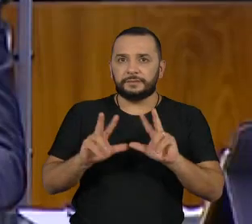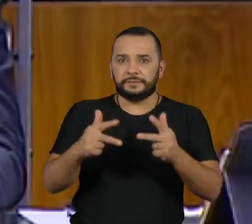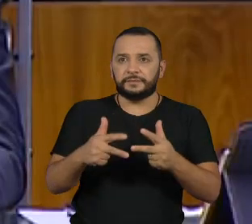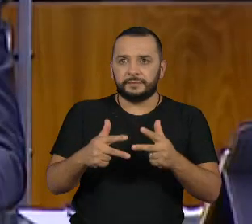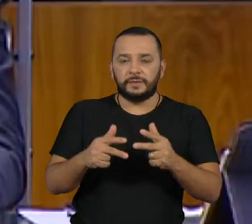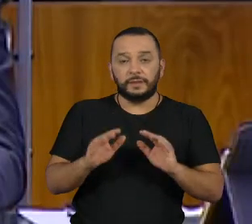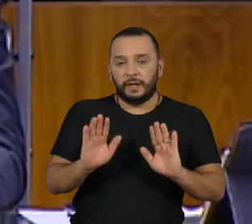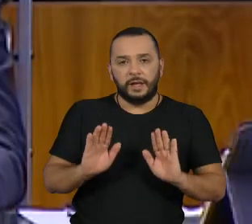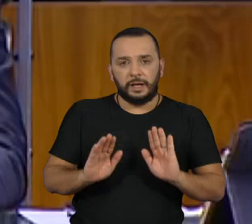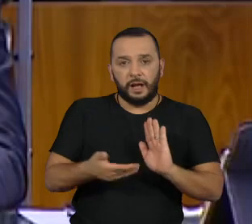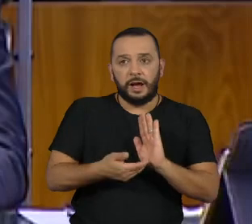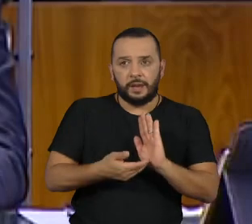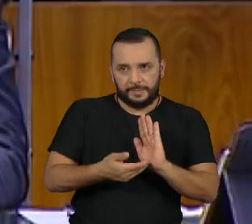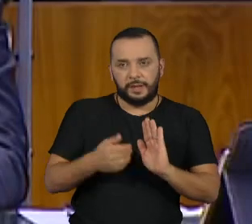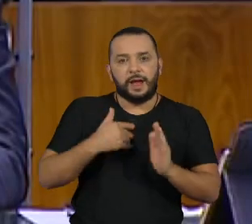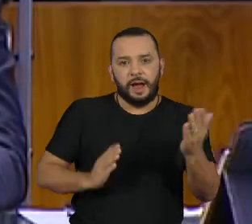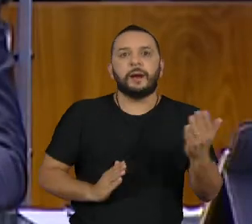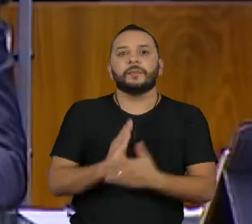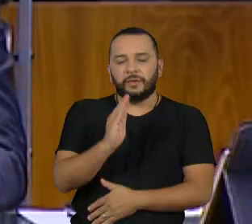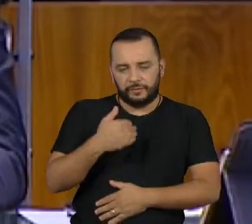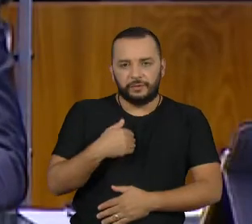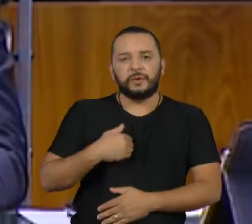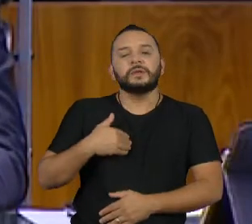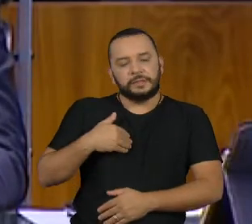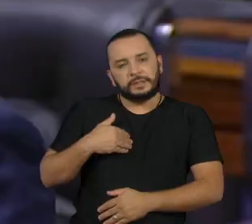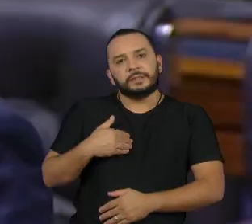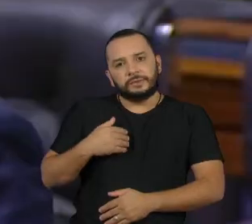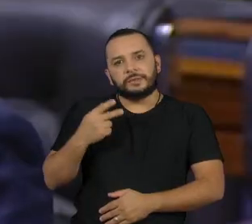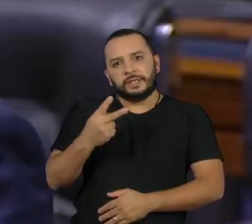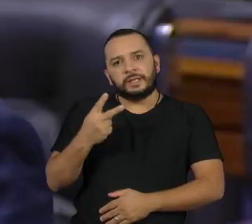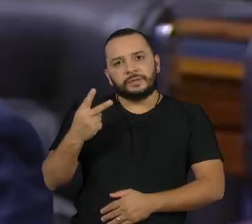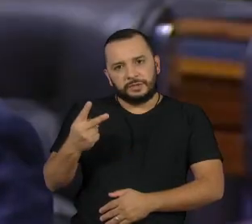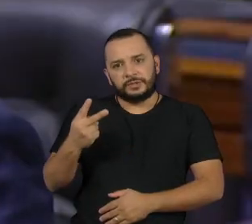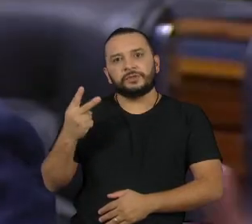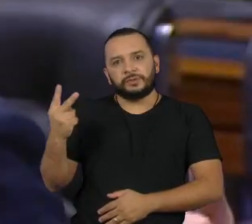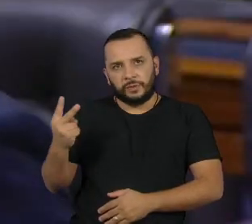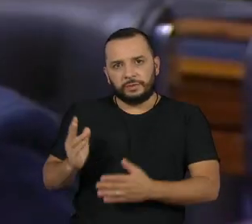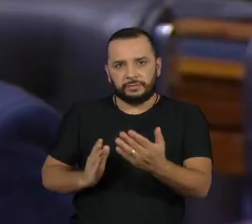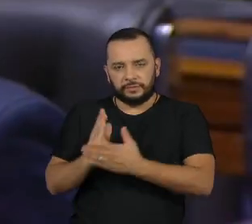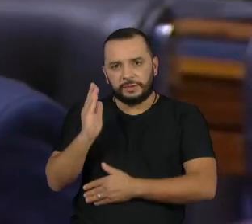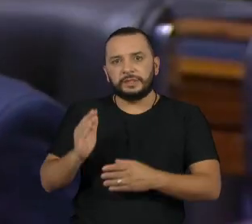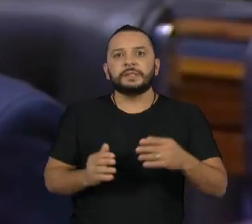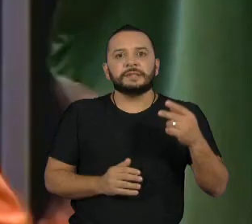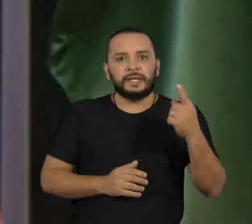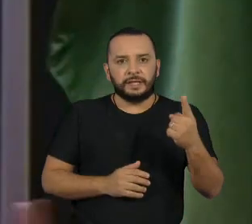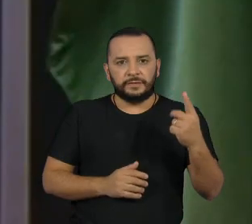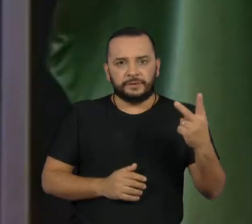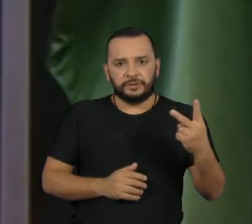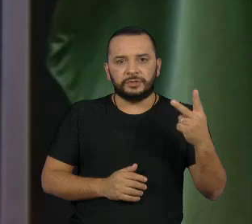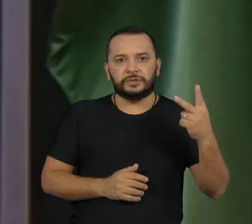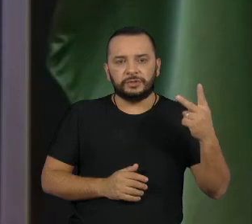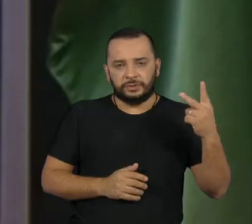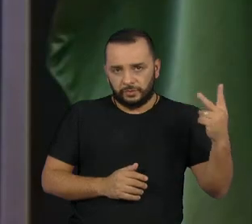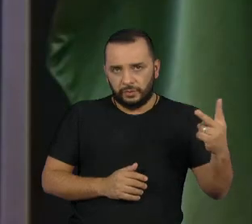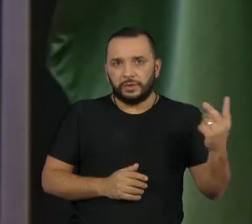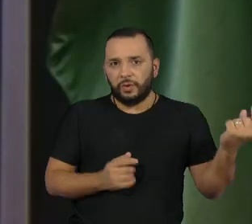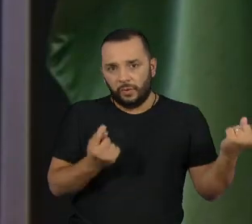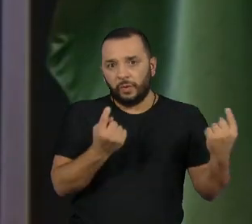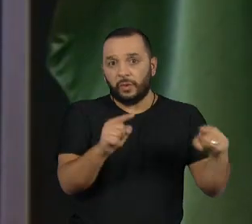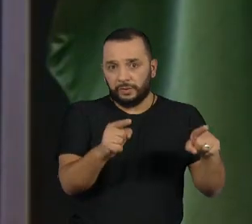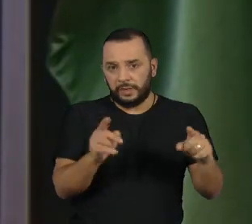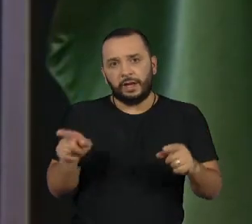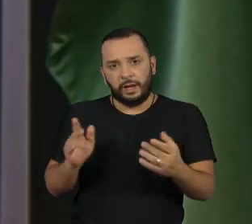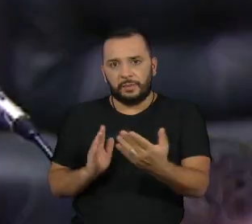por 300 votos a favor e 122 contrários o projeto de lei que flexibiliza regras